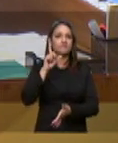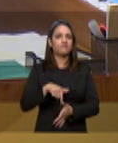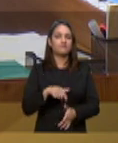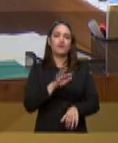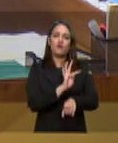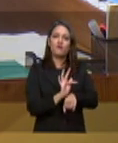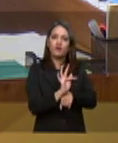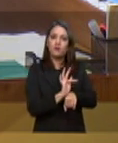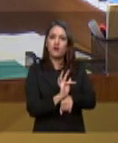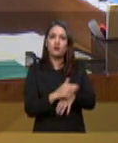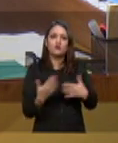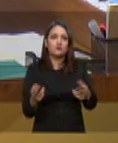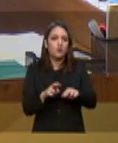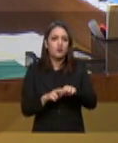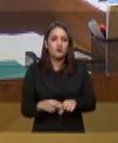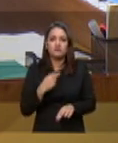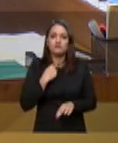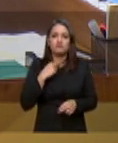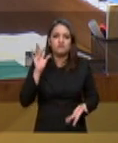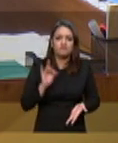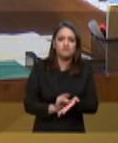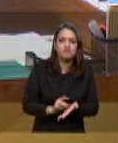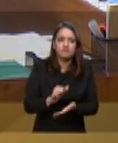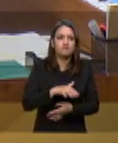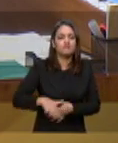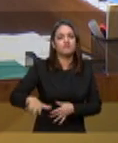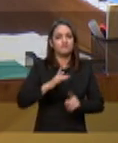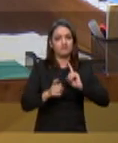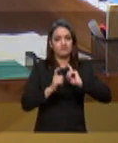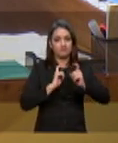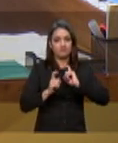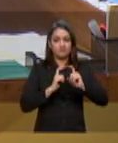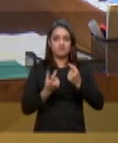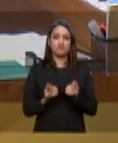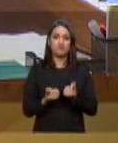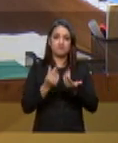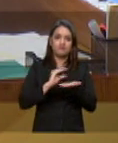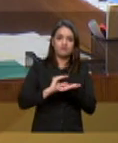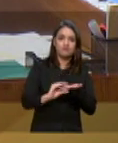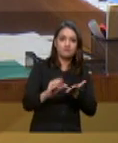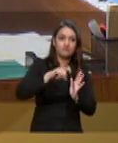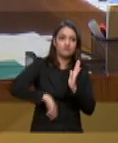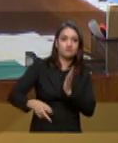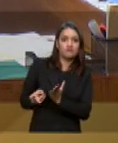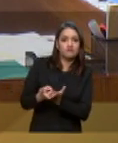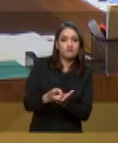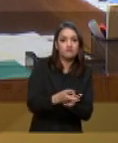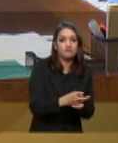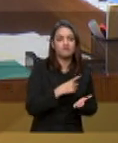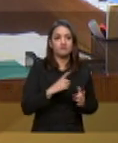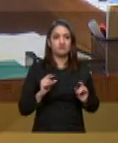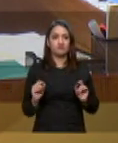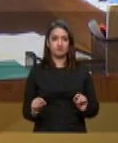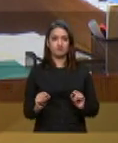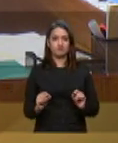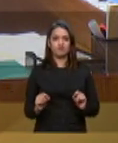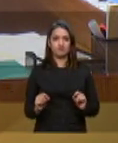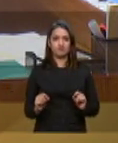irrelevante a constituição definitiva na esfera administrativa do crédito tributário enquanto requisito para a consumação do fato